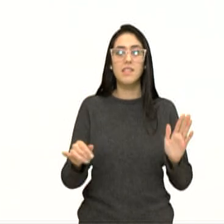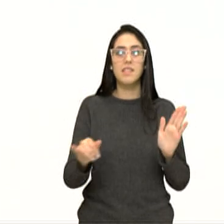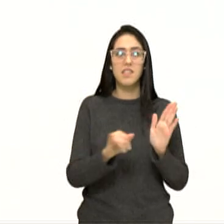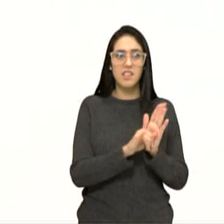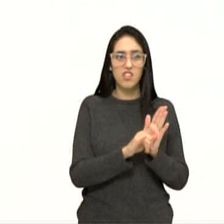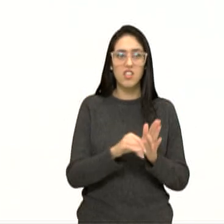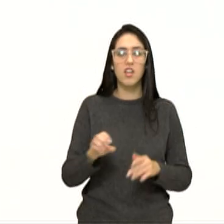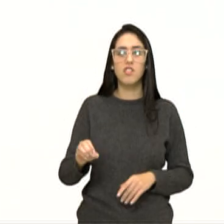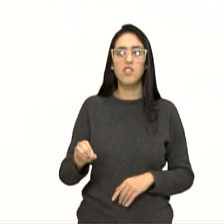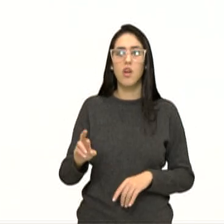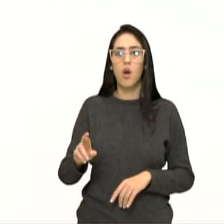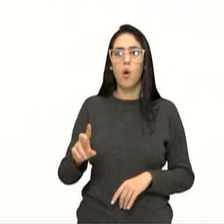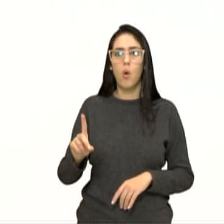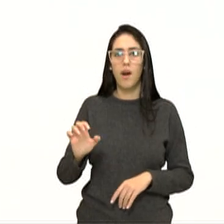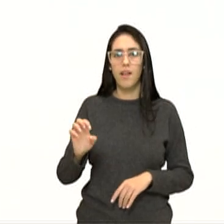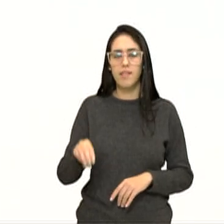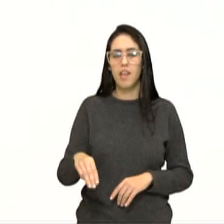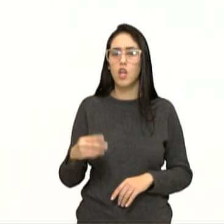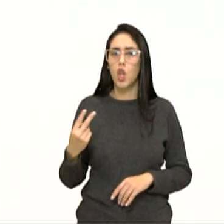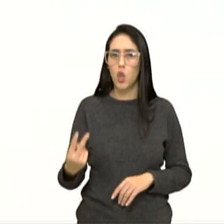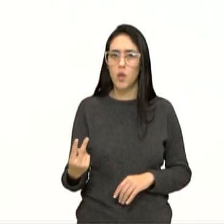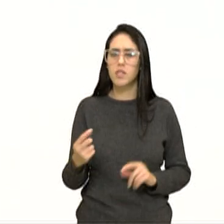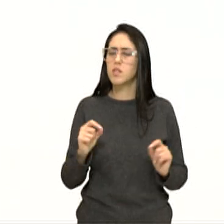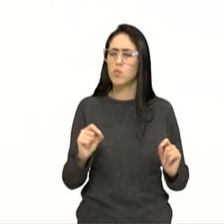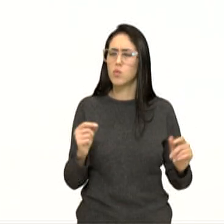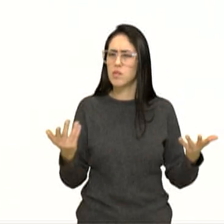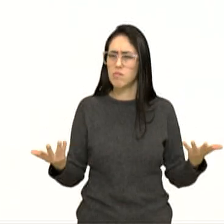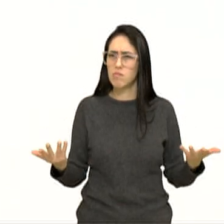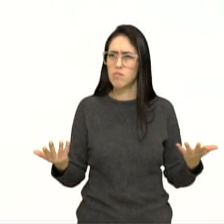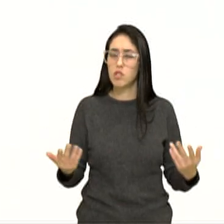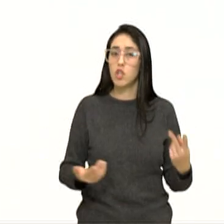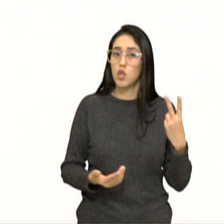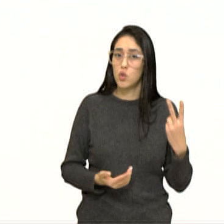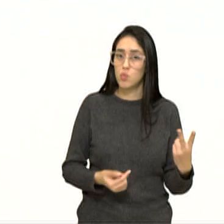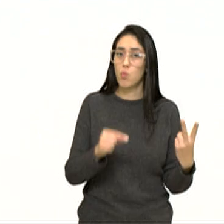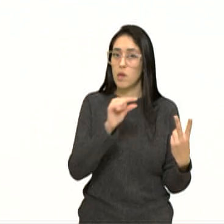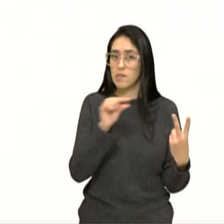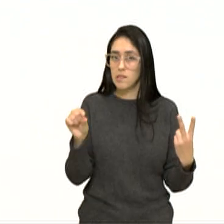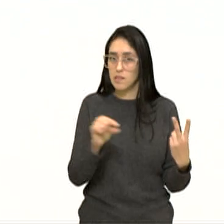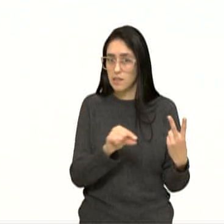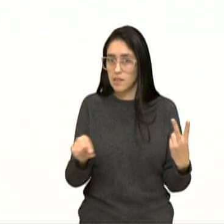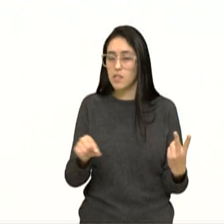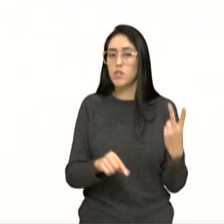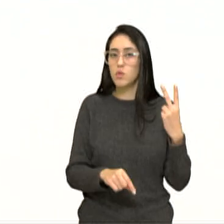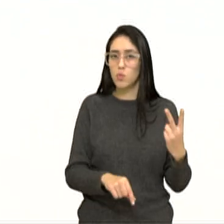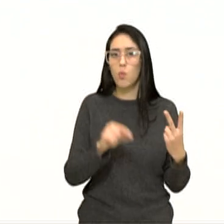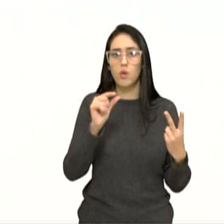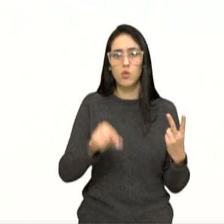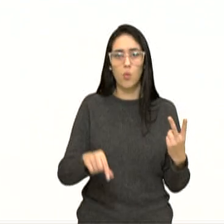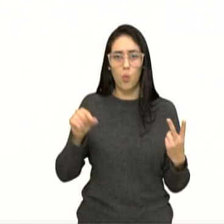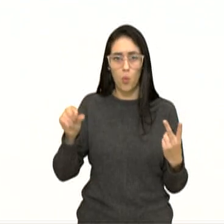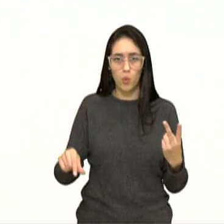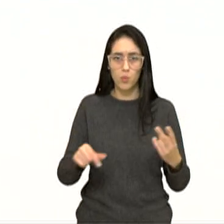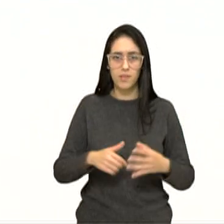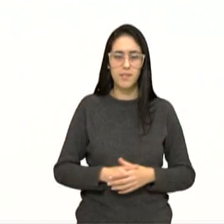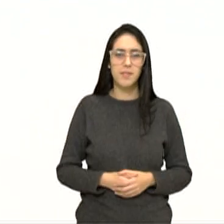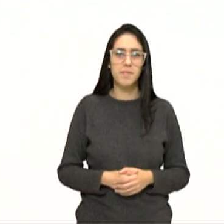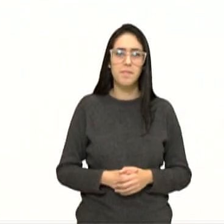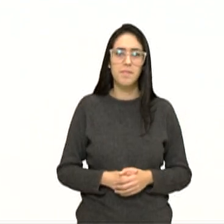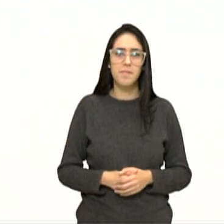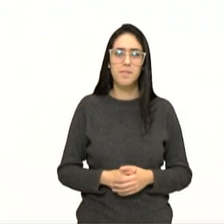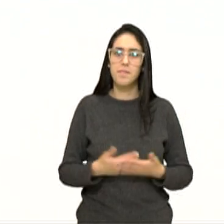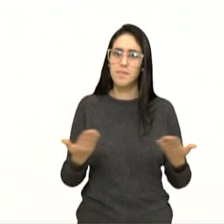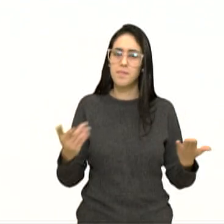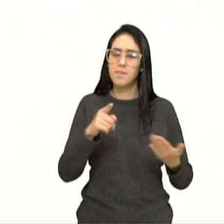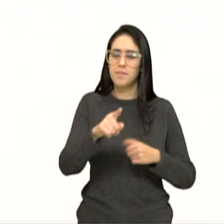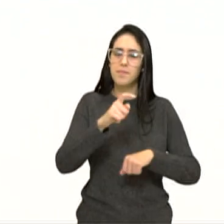de ordem 2. Isso quer dizer que eu tenho duas linhas e duas colunas. Então,